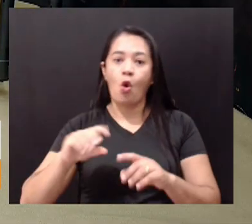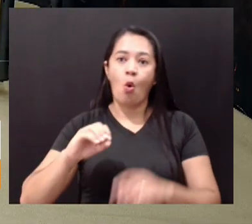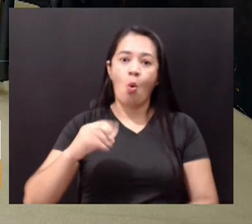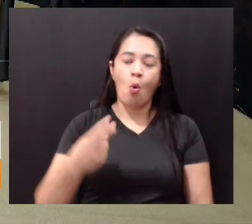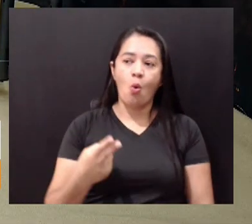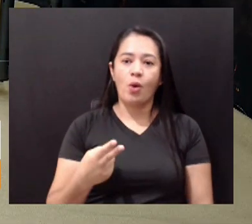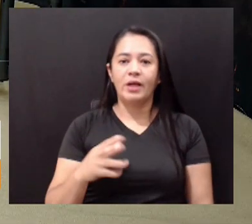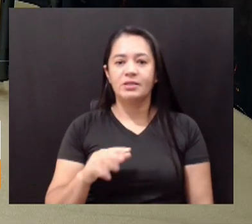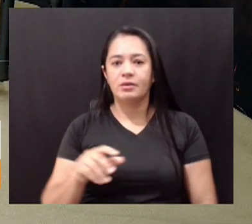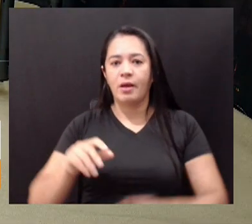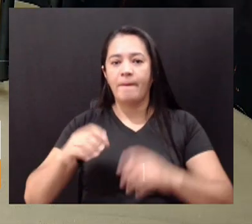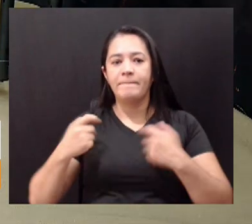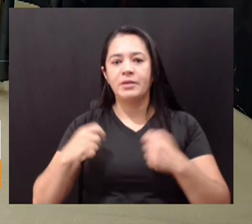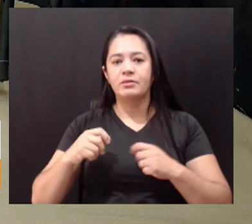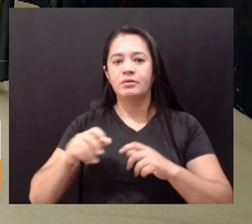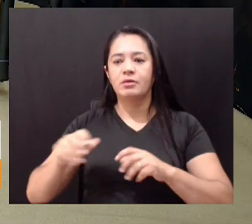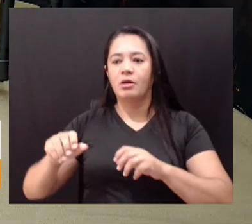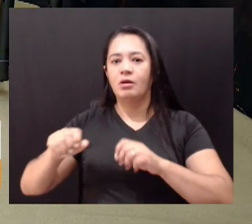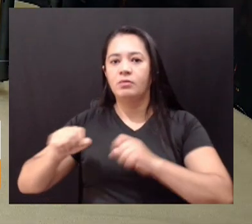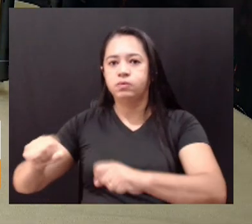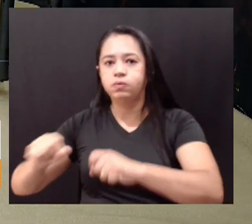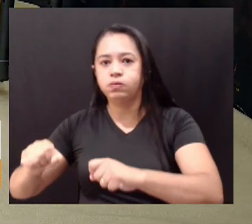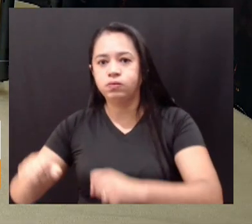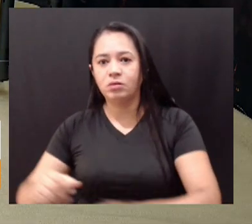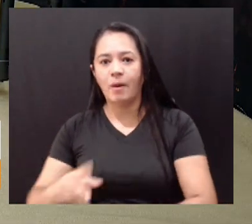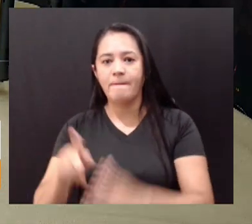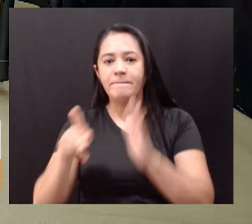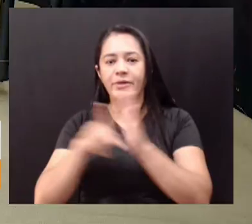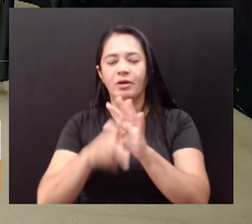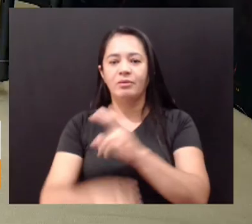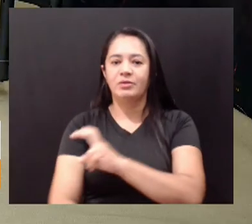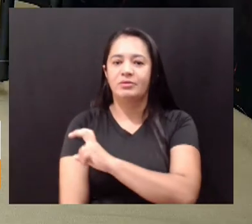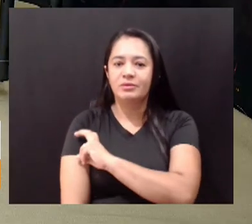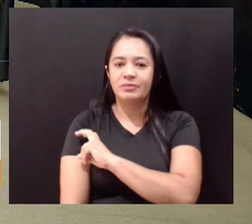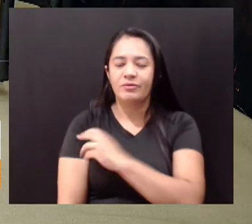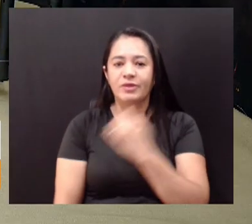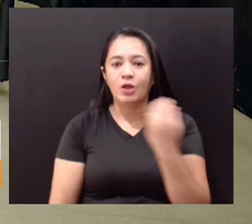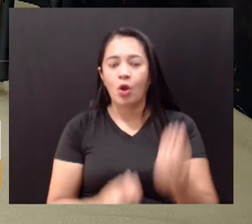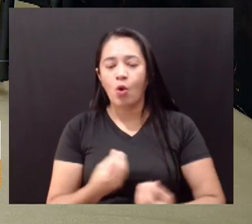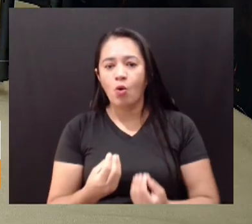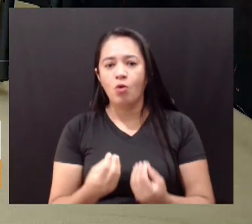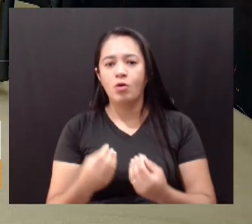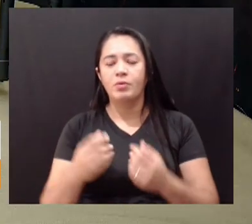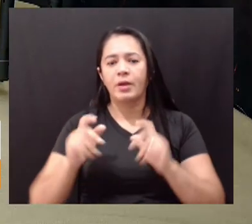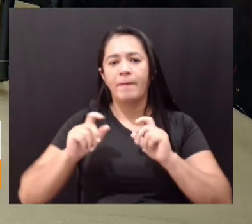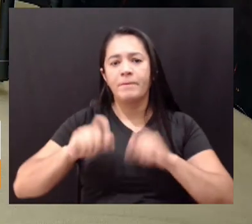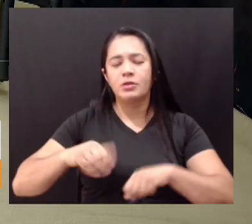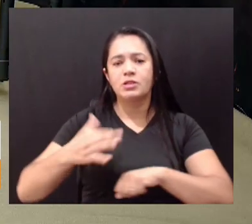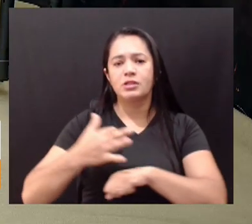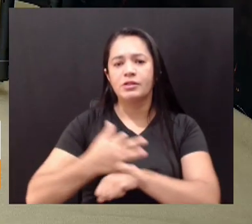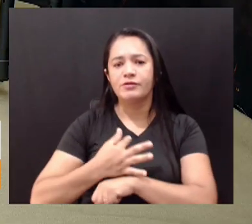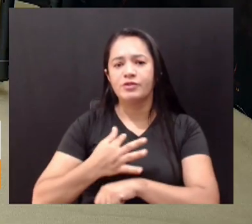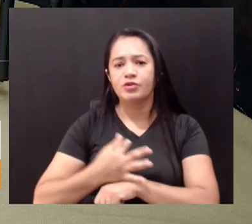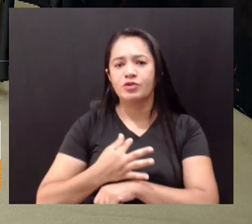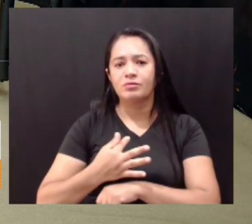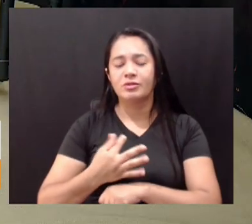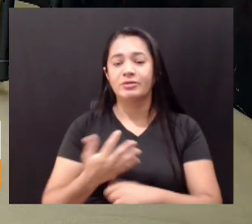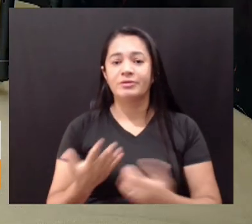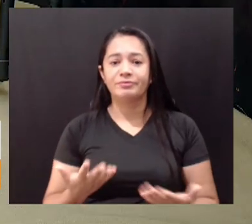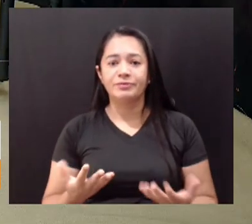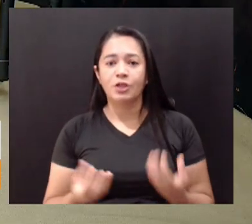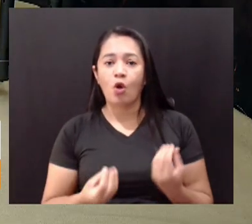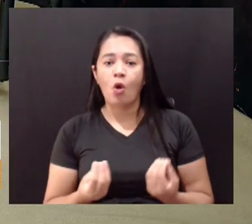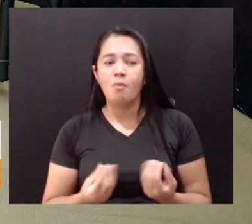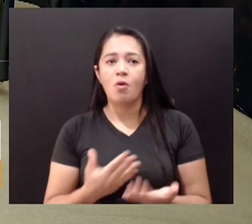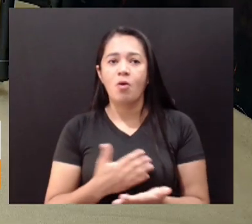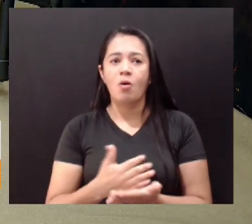quinta série. Como é que a gente deve lidar com isso? Até que ponto, até quando isso é bom e quando começa a